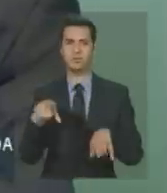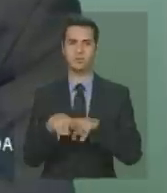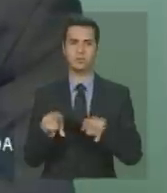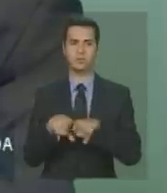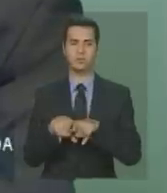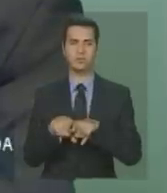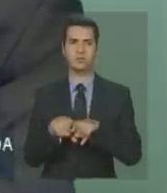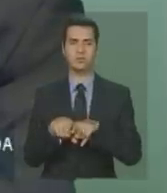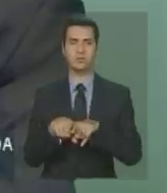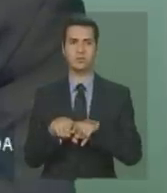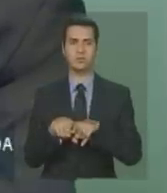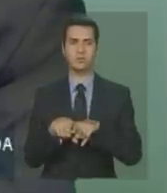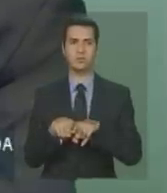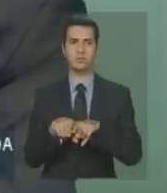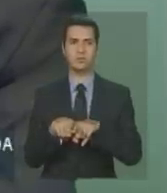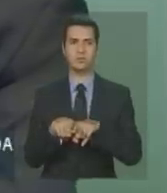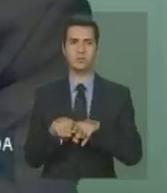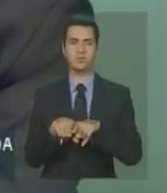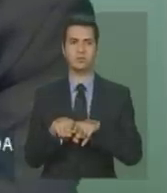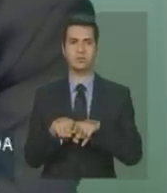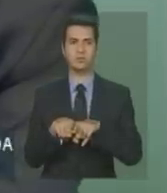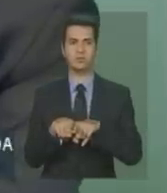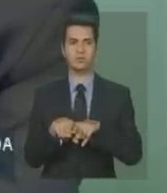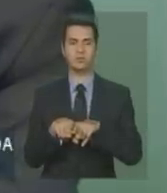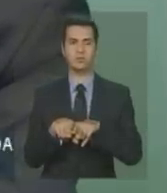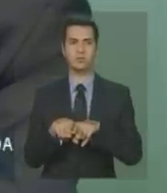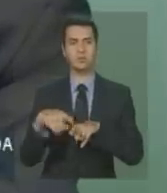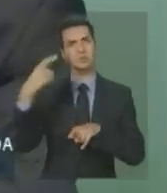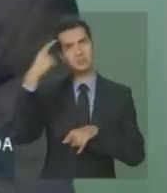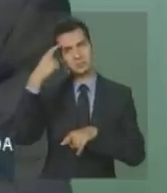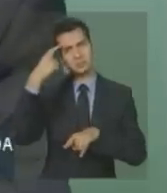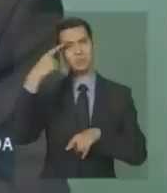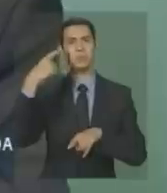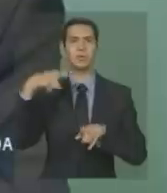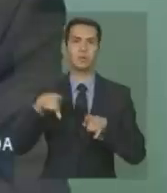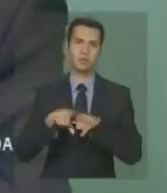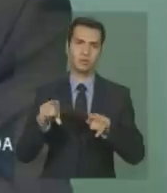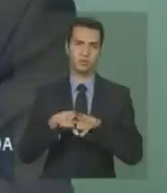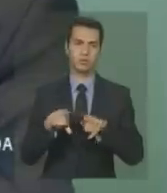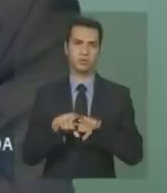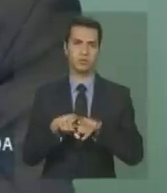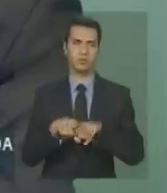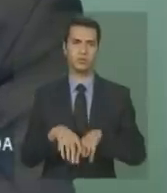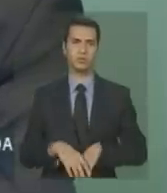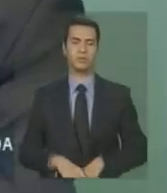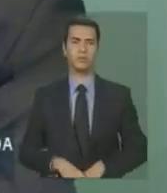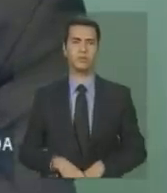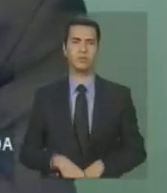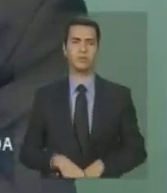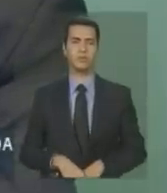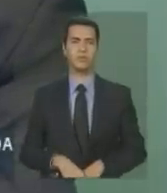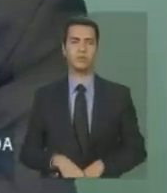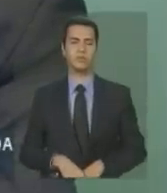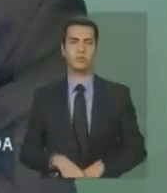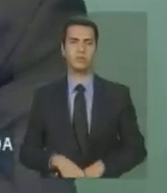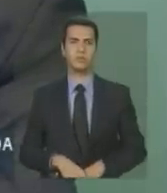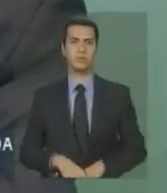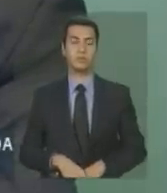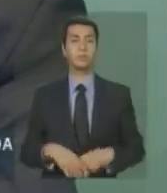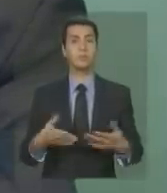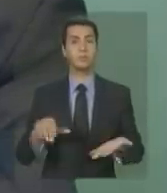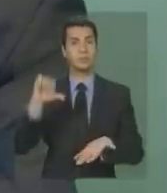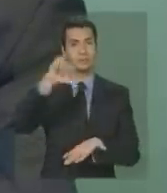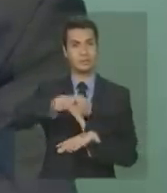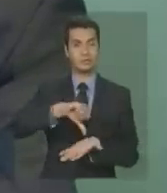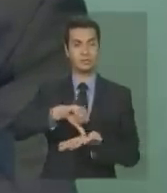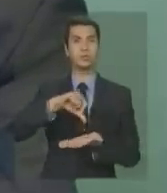deficiência visual e deficiência ou intelectual ou fí completando as 4 então nos centros que nós temos